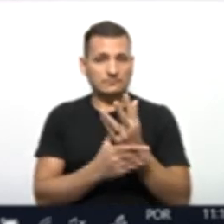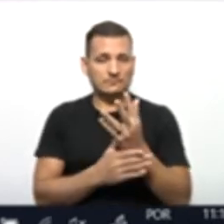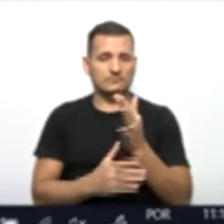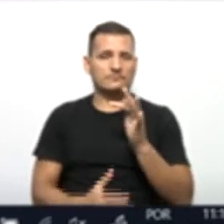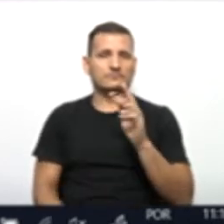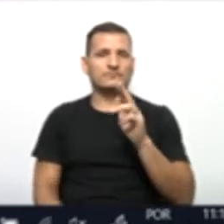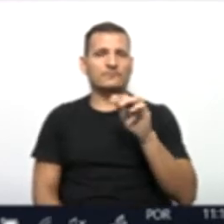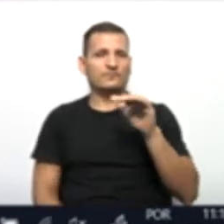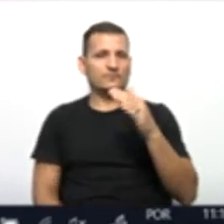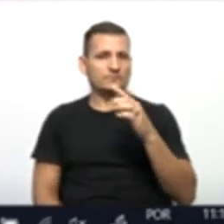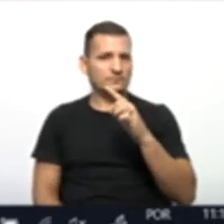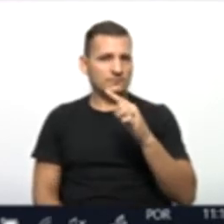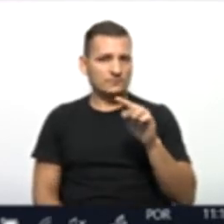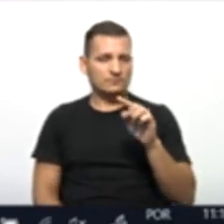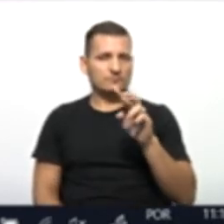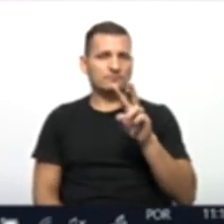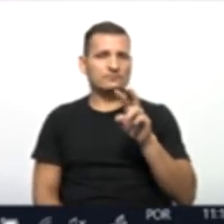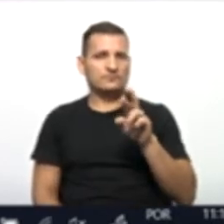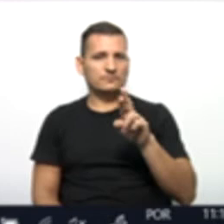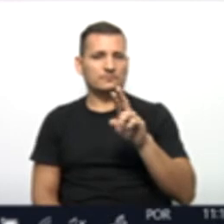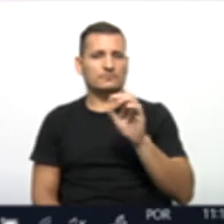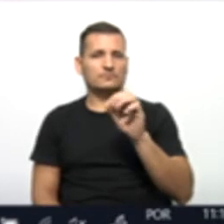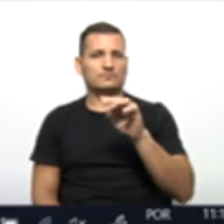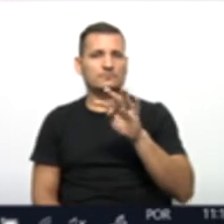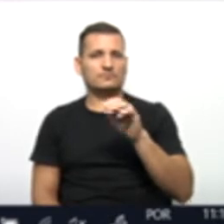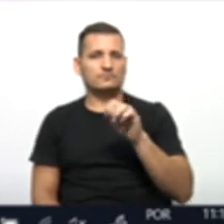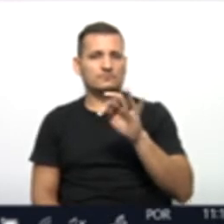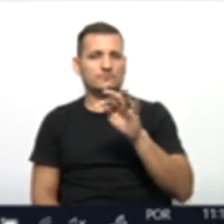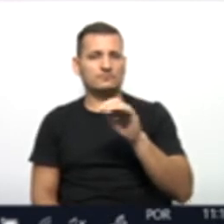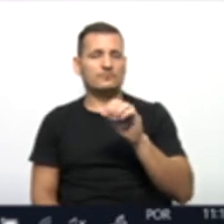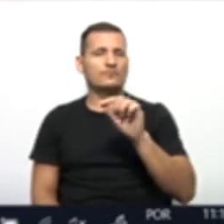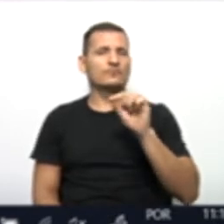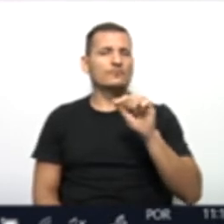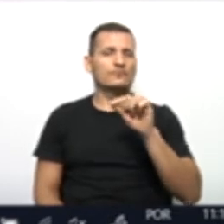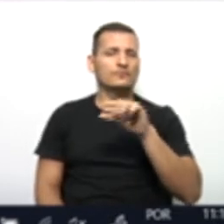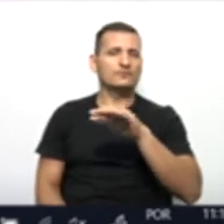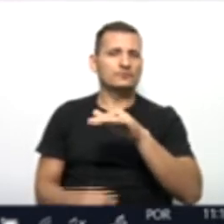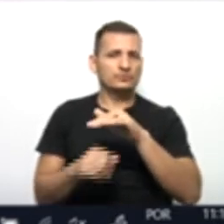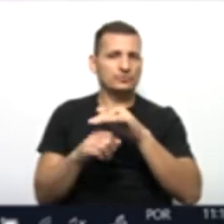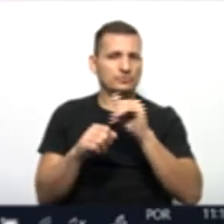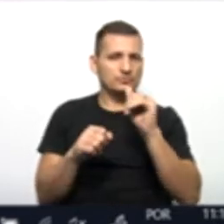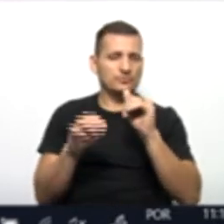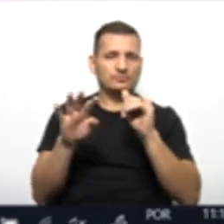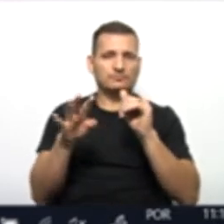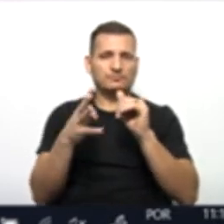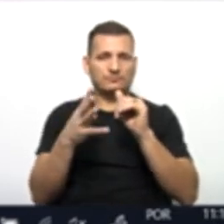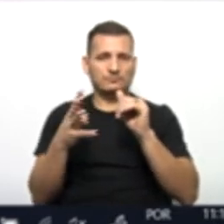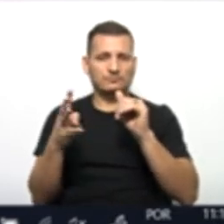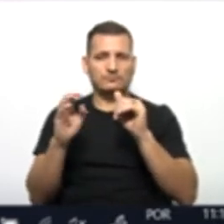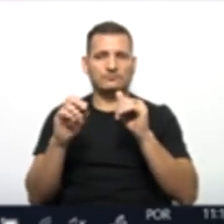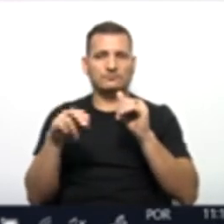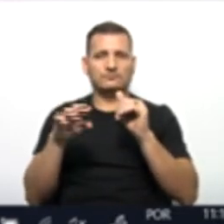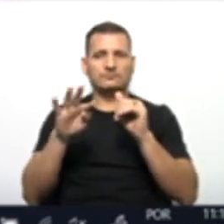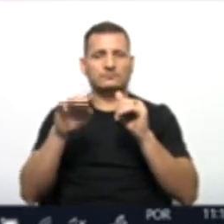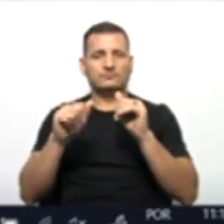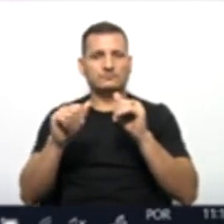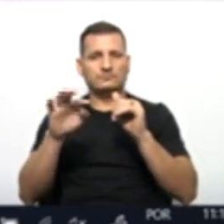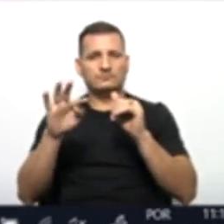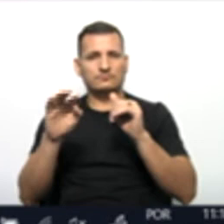o código ele vai selecionar a tabela contato como eu não estou solicitando